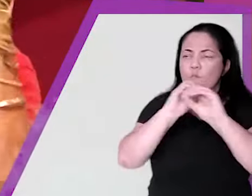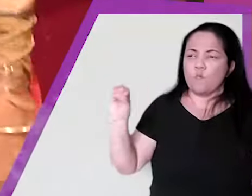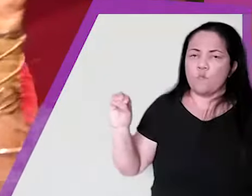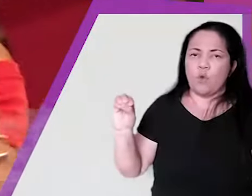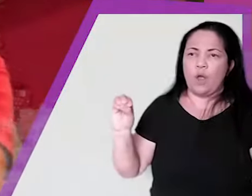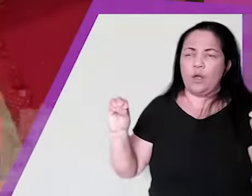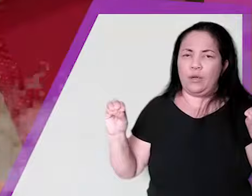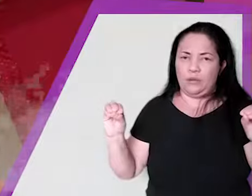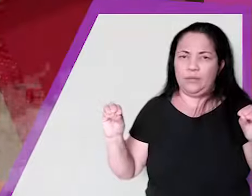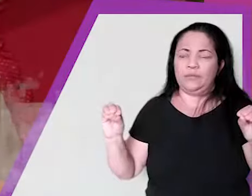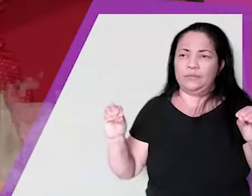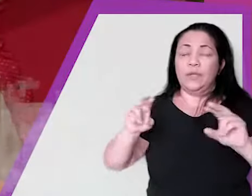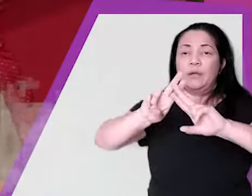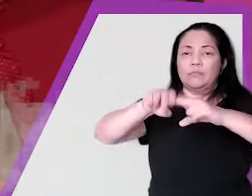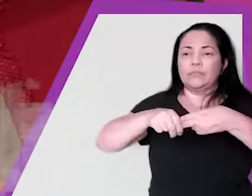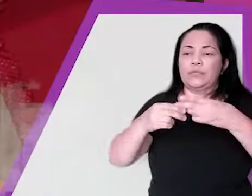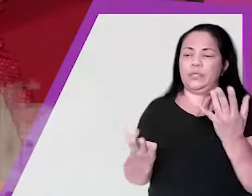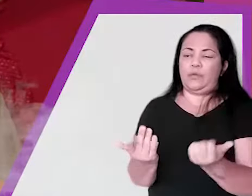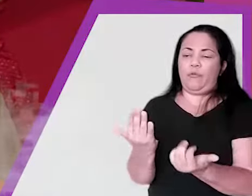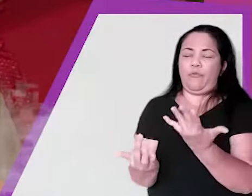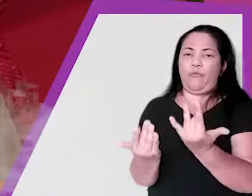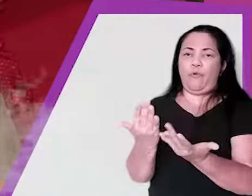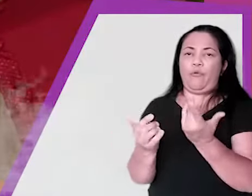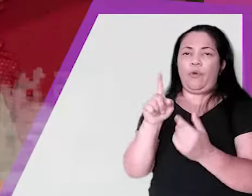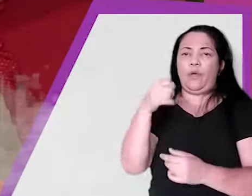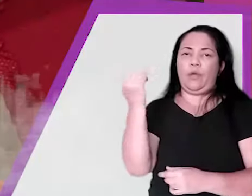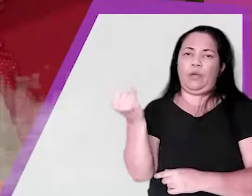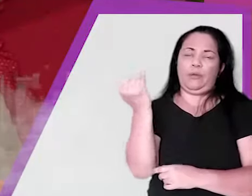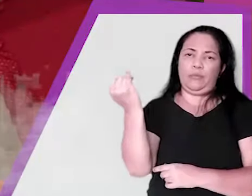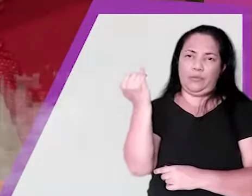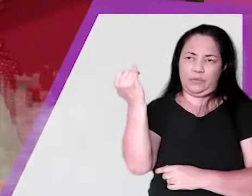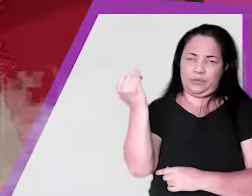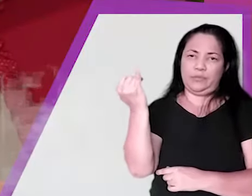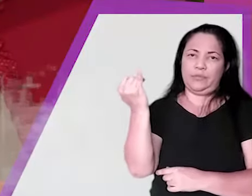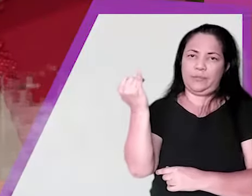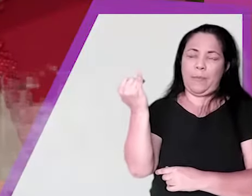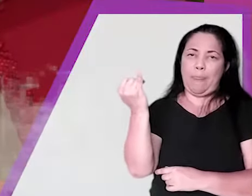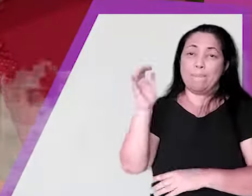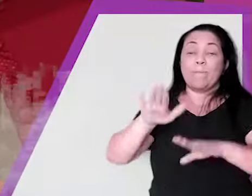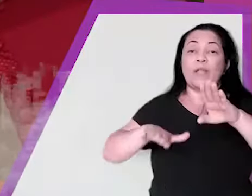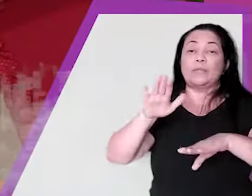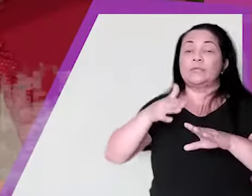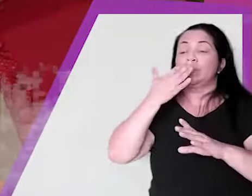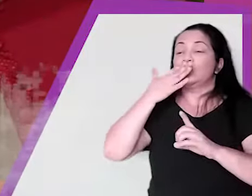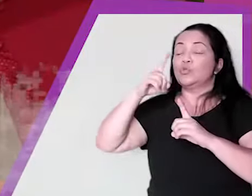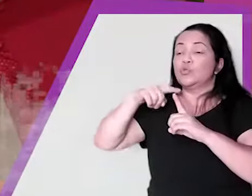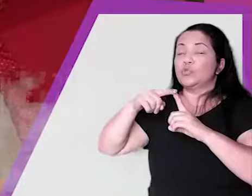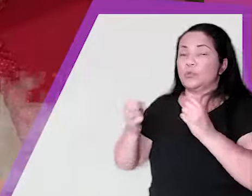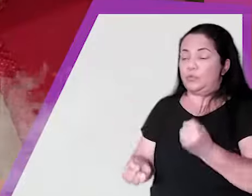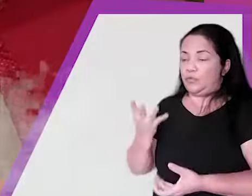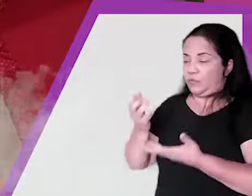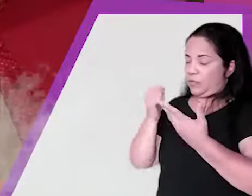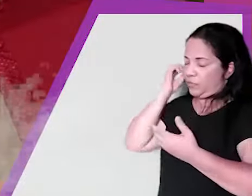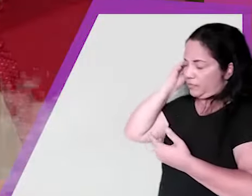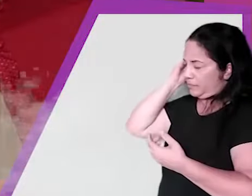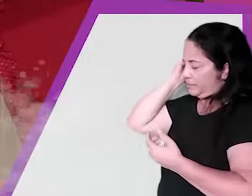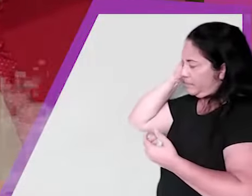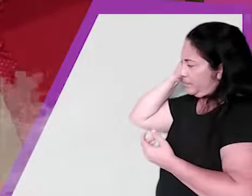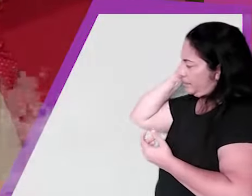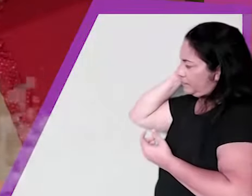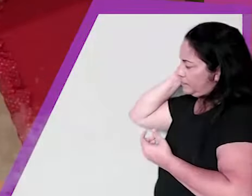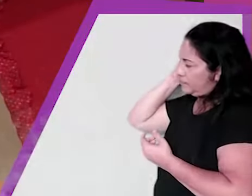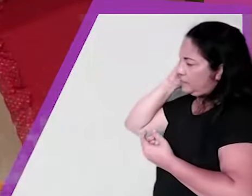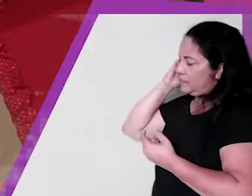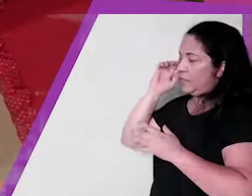todos embora. Quando pega fogo, tem tanto capim para queimar que não é mais uma lambida. É um fogo que fica pegando